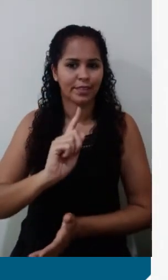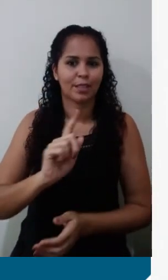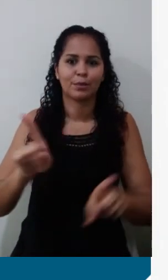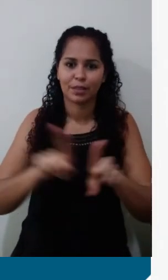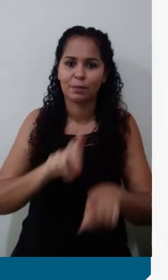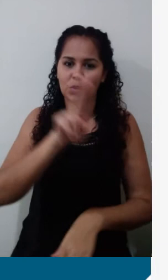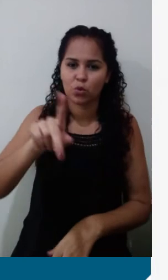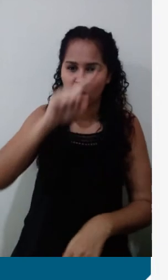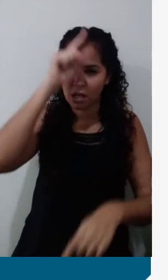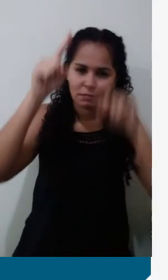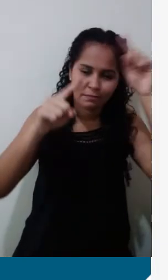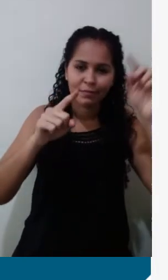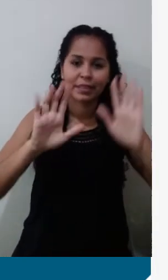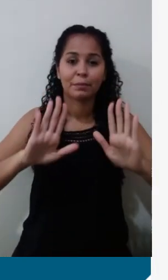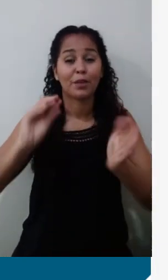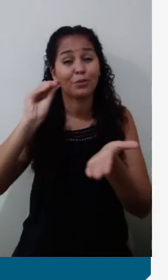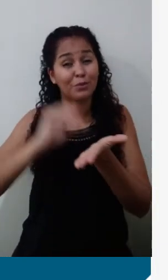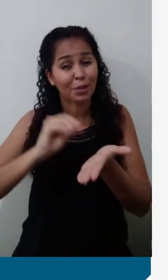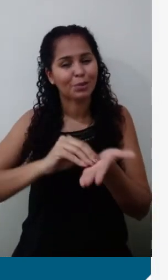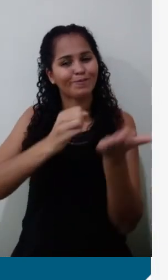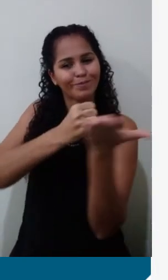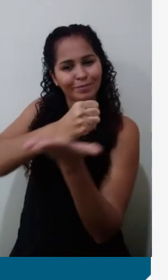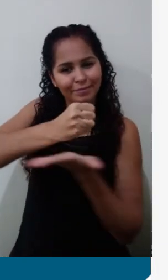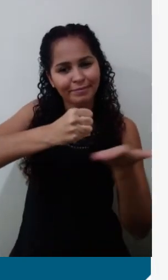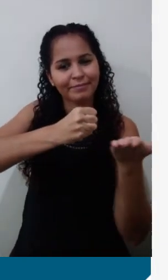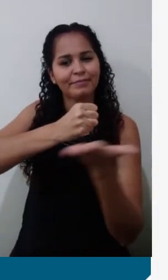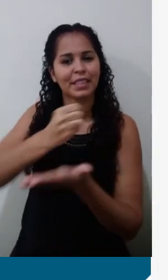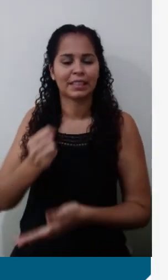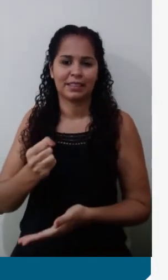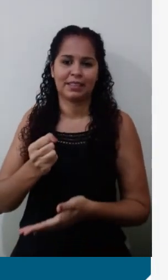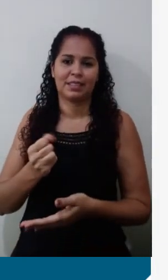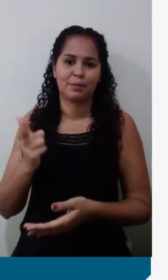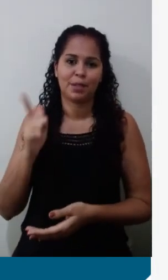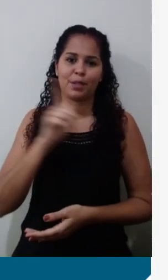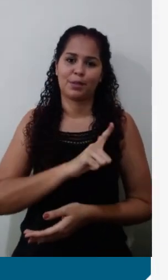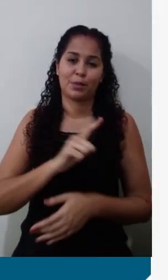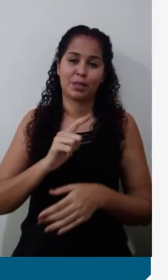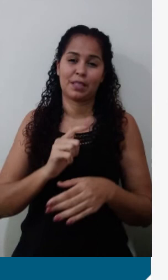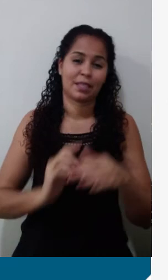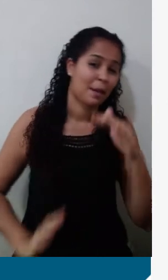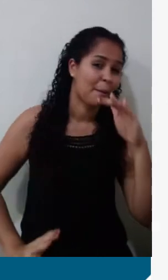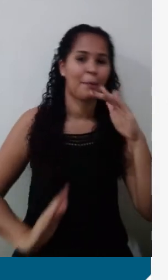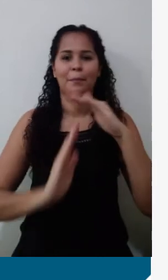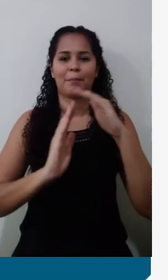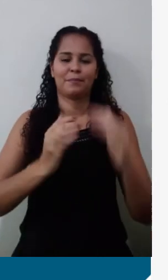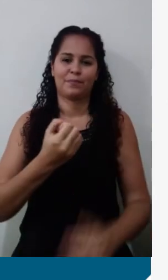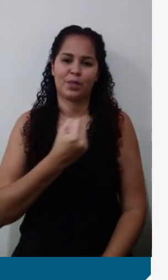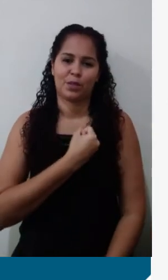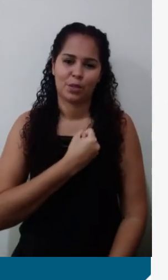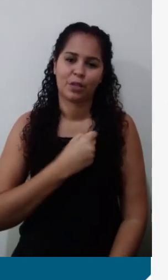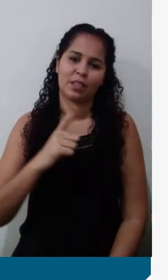apoio, contudo, ele não soube fundamentá-las a ponto de gabaritar, a ponto de receber a maior nota, porque houve uma ou